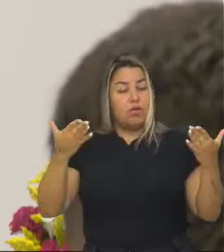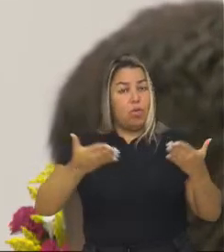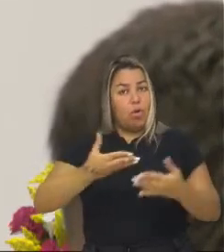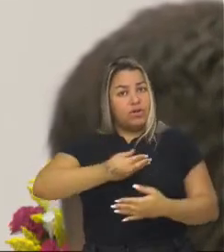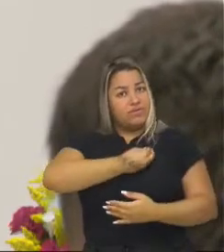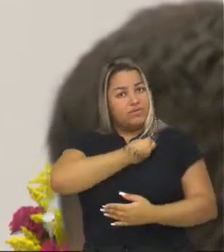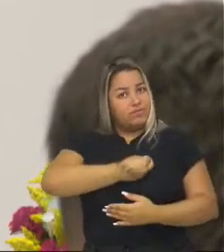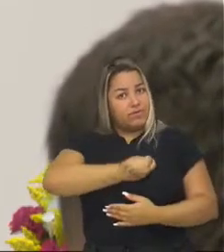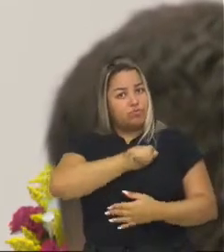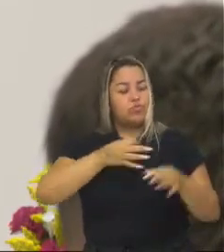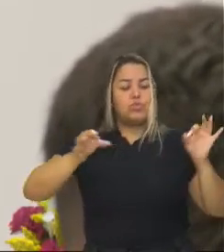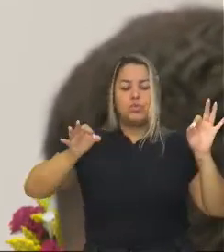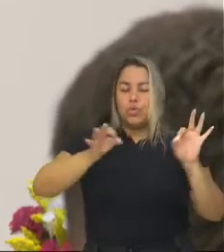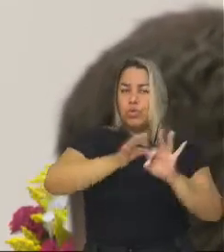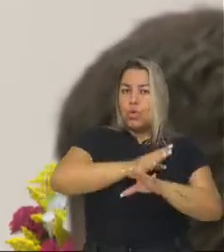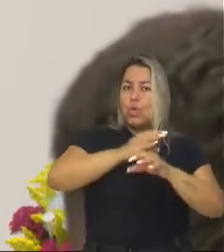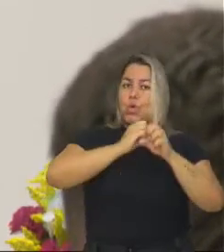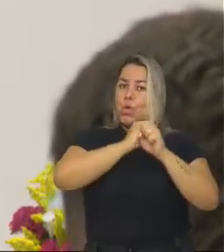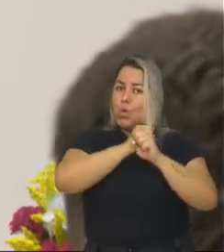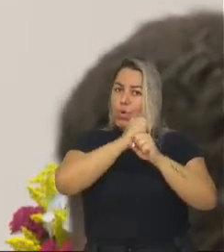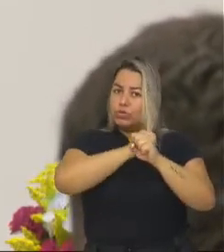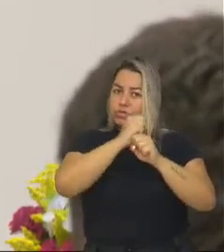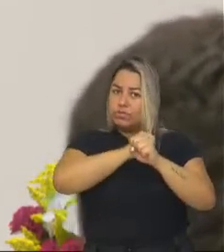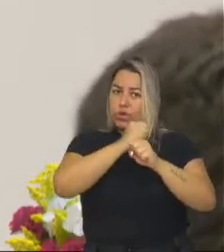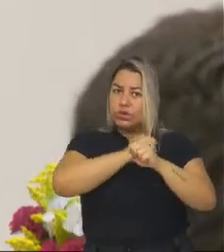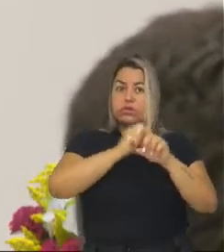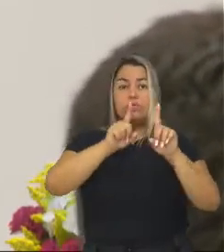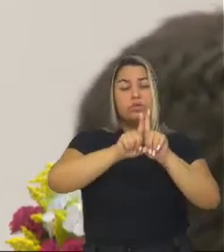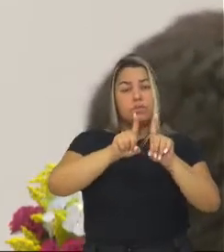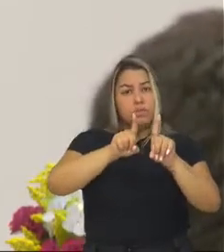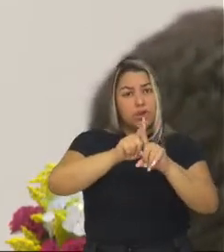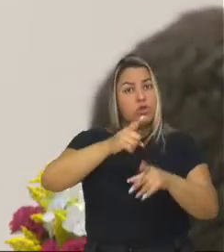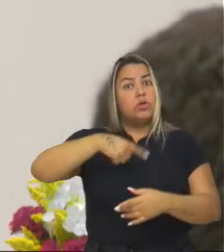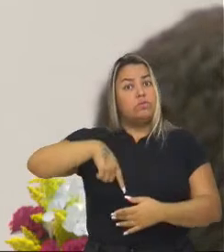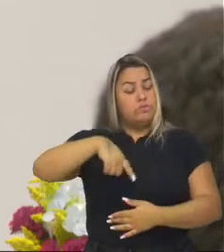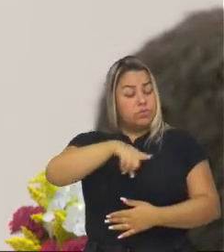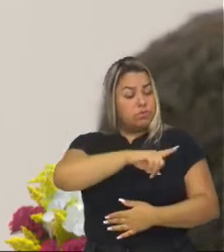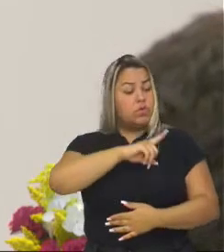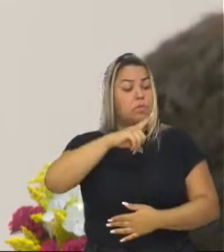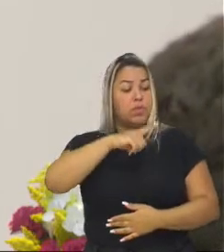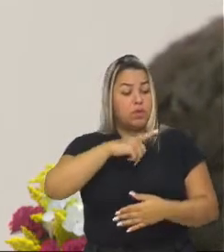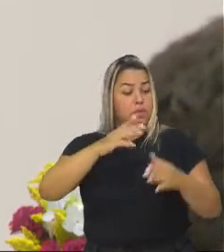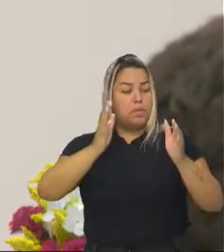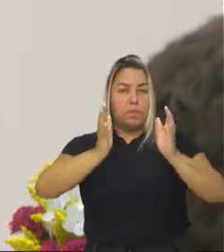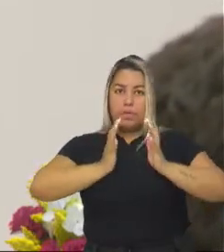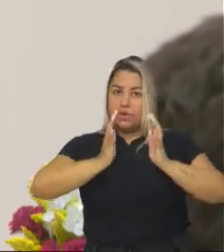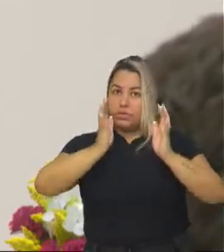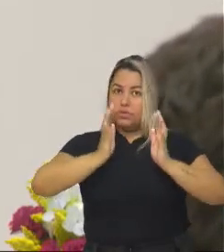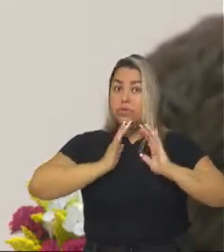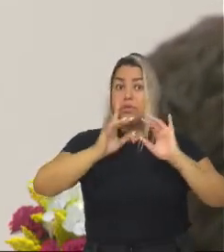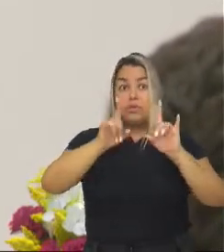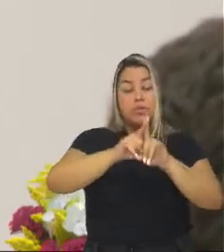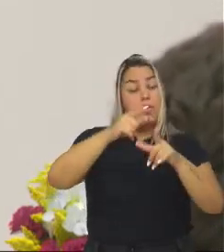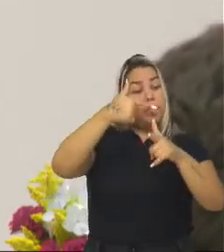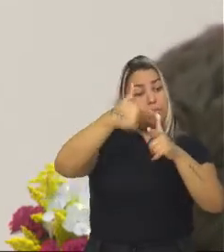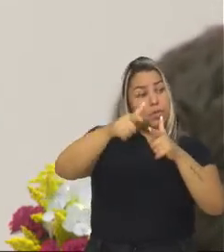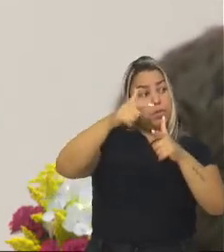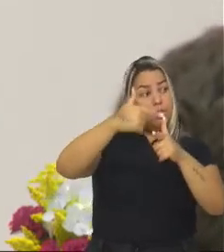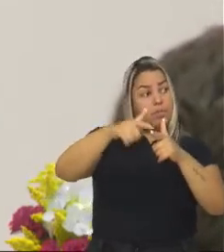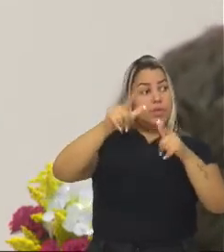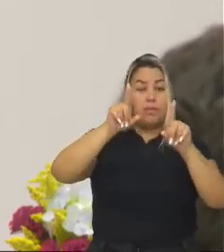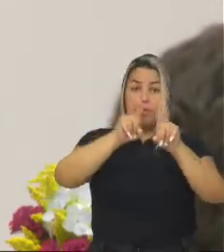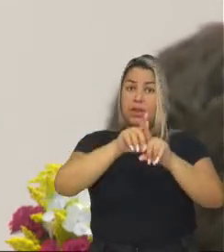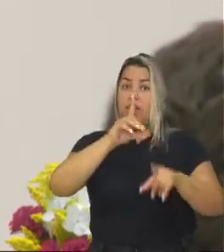vivendo, encerrando o último ano, que a gente tem momentos auspiciosos. Nós vamos ter divergência, nós vamos ter problema, nós vamos ter